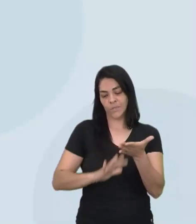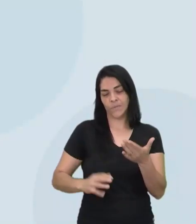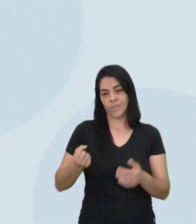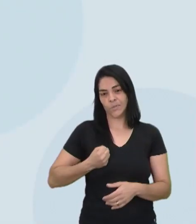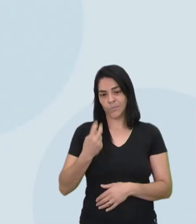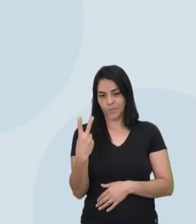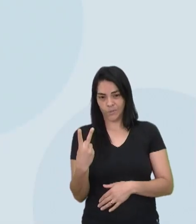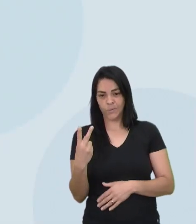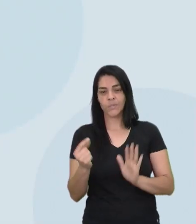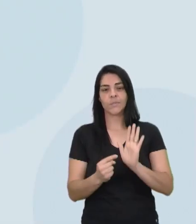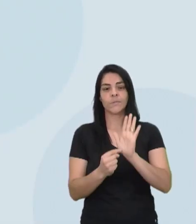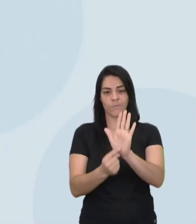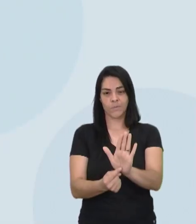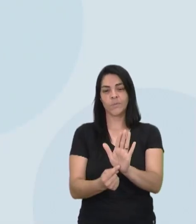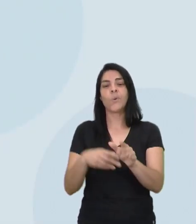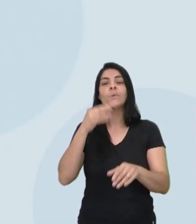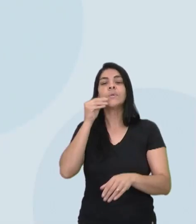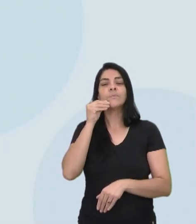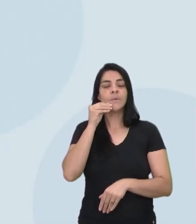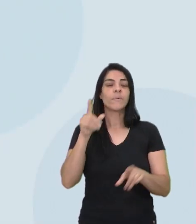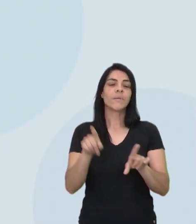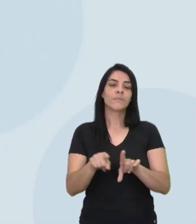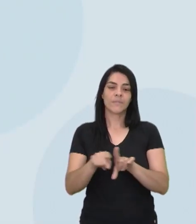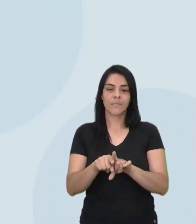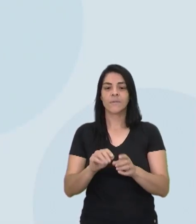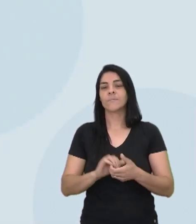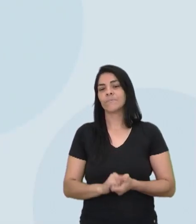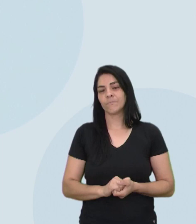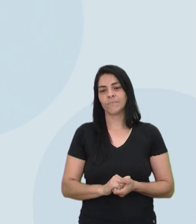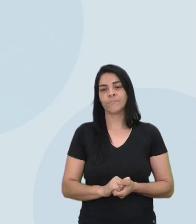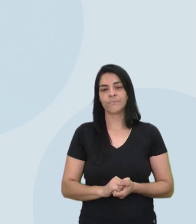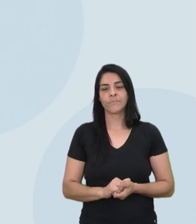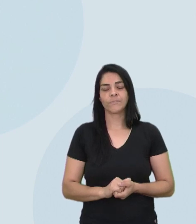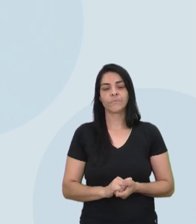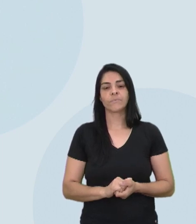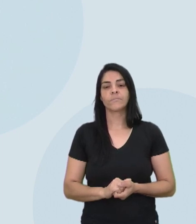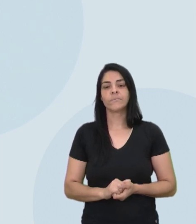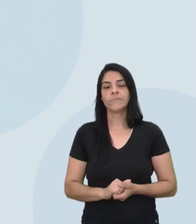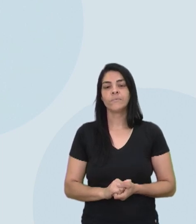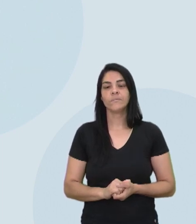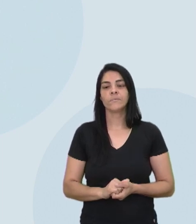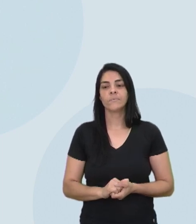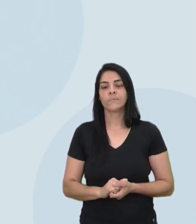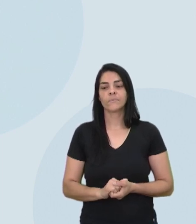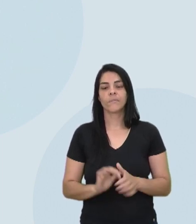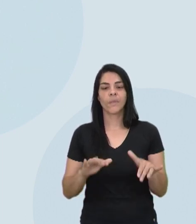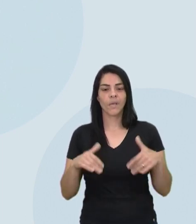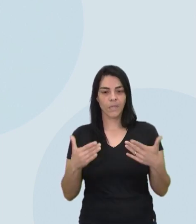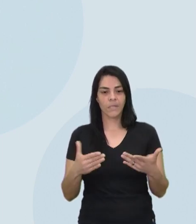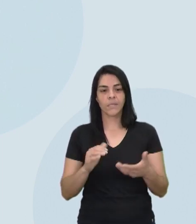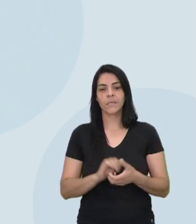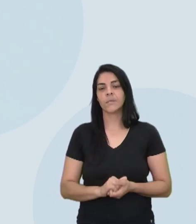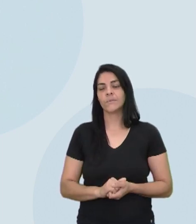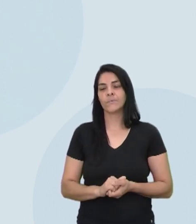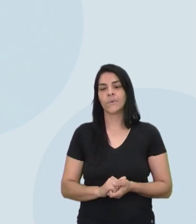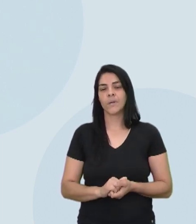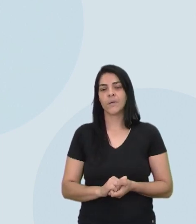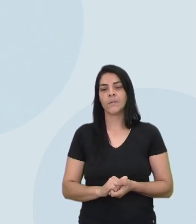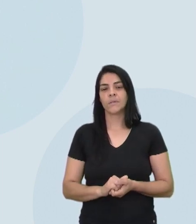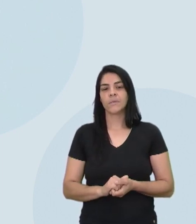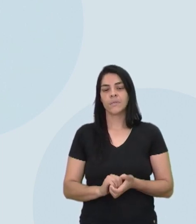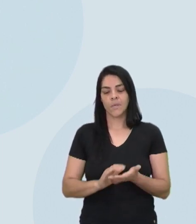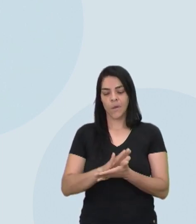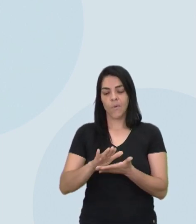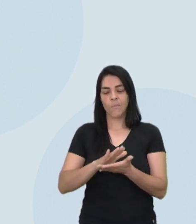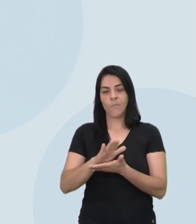2, a gente trouxe alguns experimentos também de osmose para o pessoal ver, então, aquelas bolinhas de gel, o